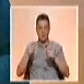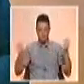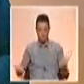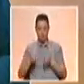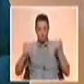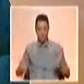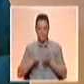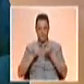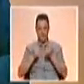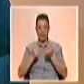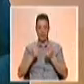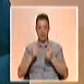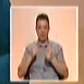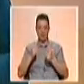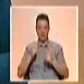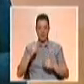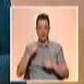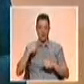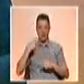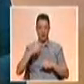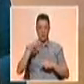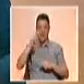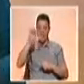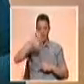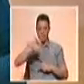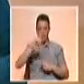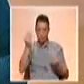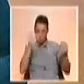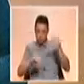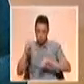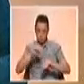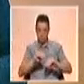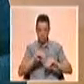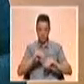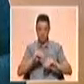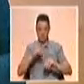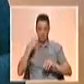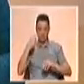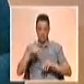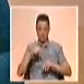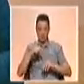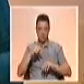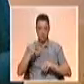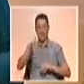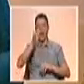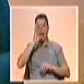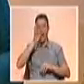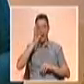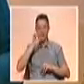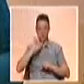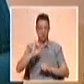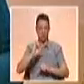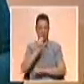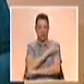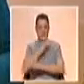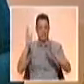Promovem a utilização, a instalação de equipamentos para menor utilização de água nas próprias casas.